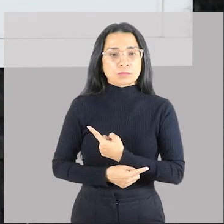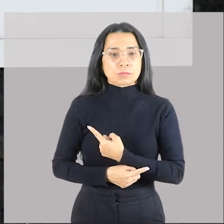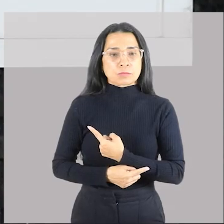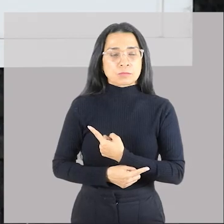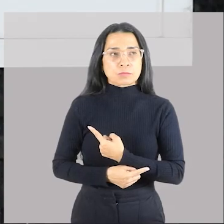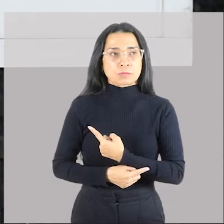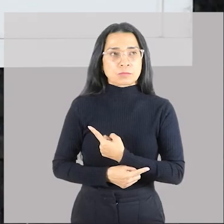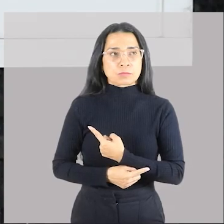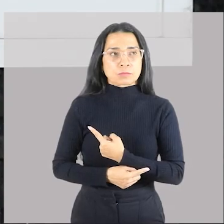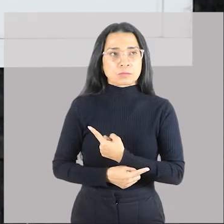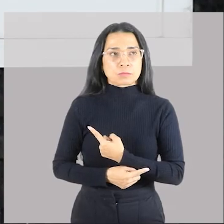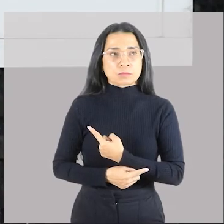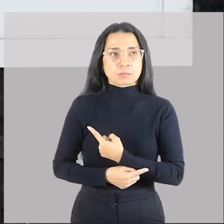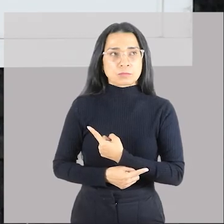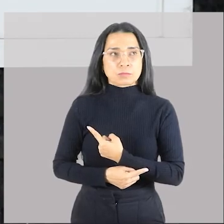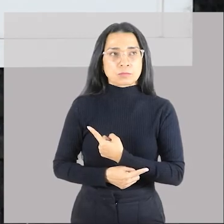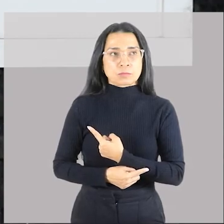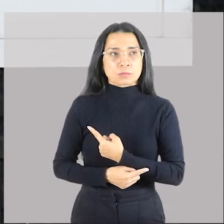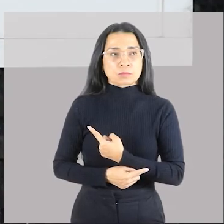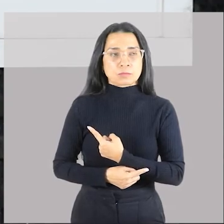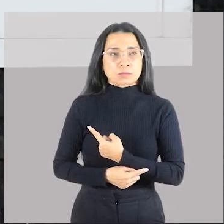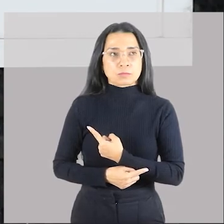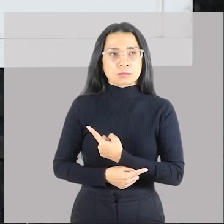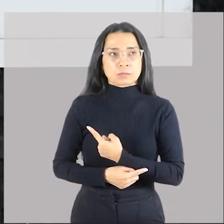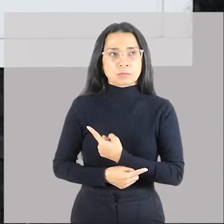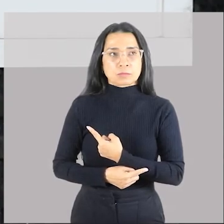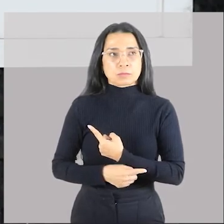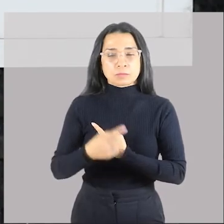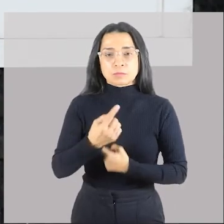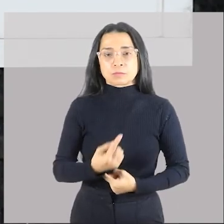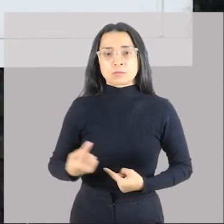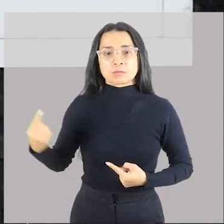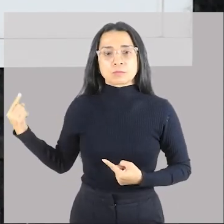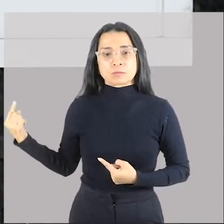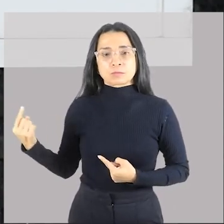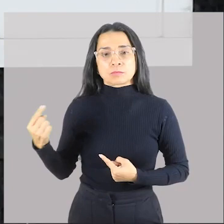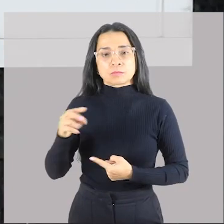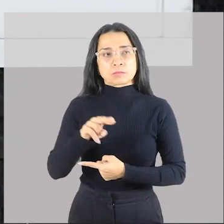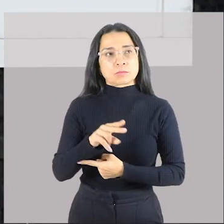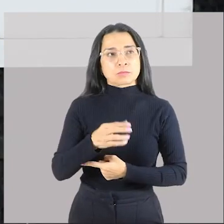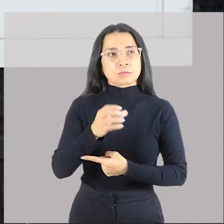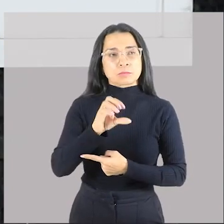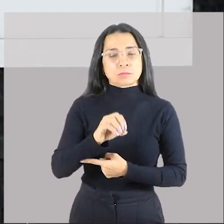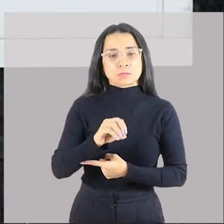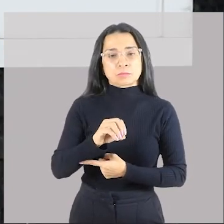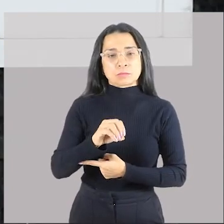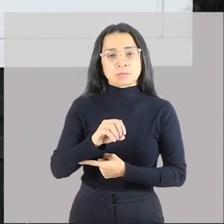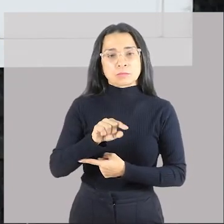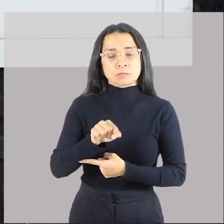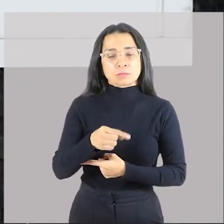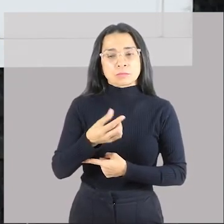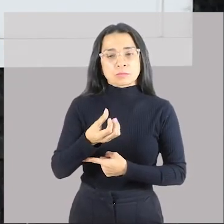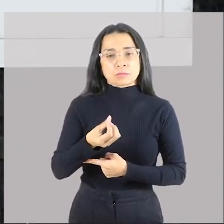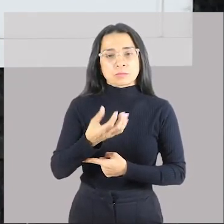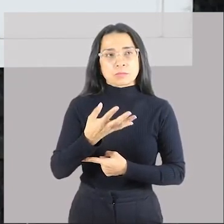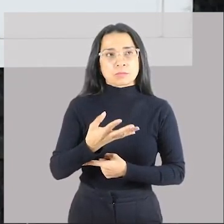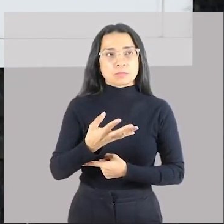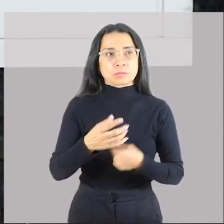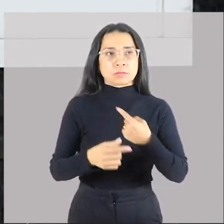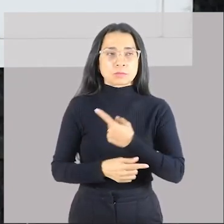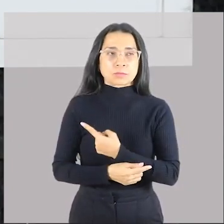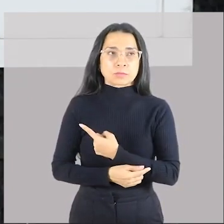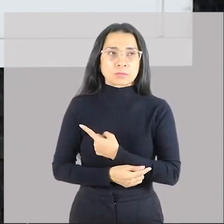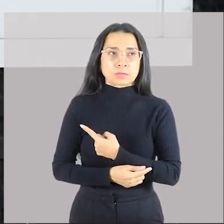0,8 elevado ao quadrado. Isso aqui resulta em 0,64.